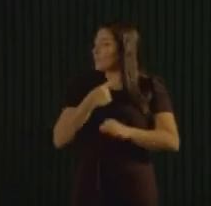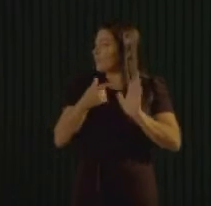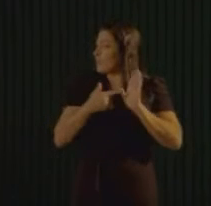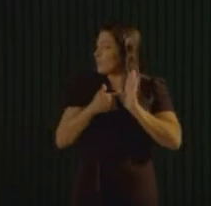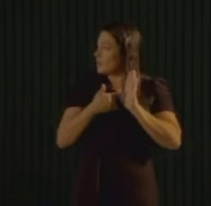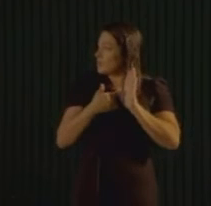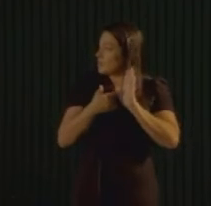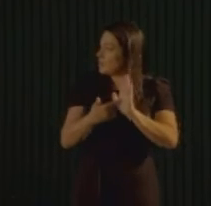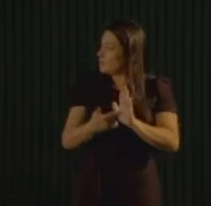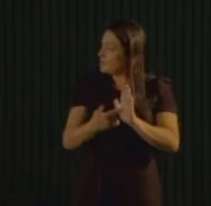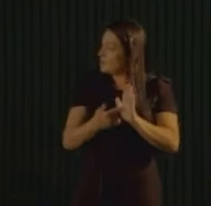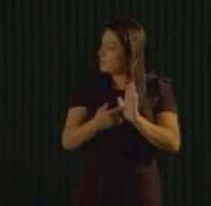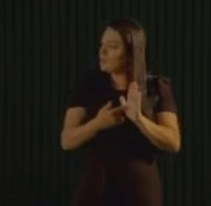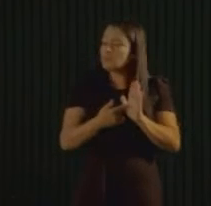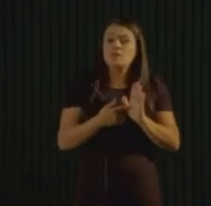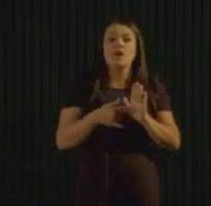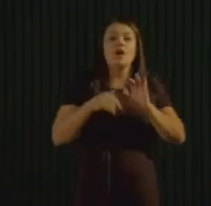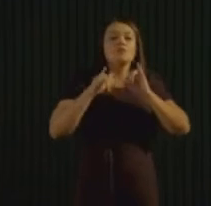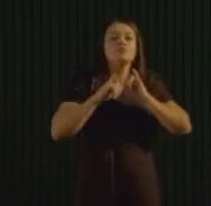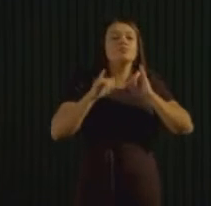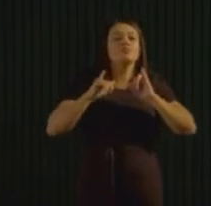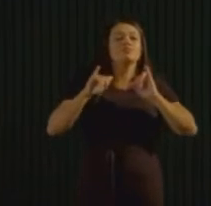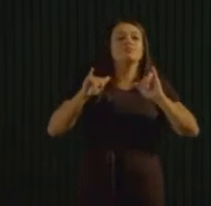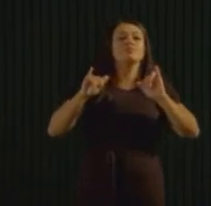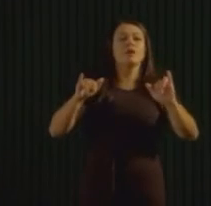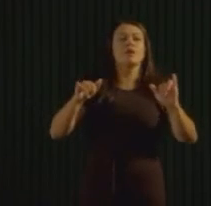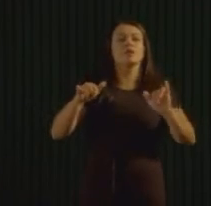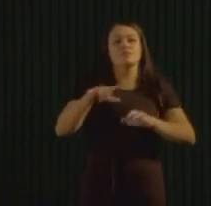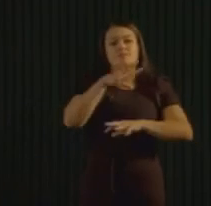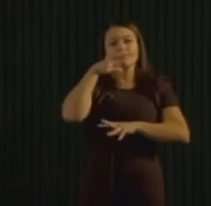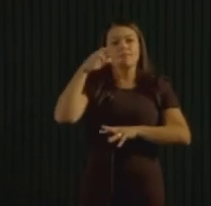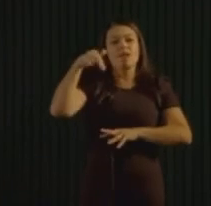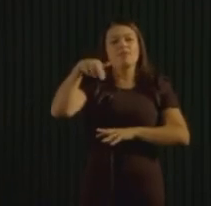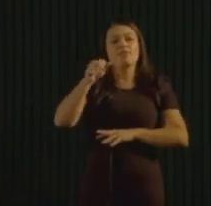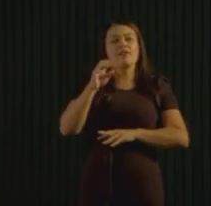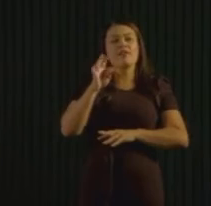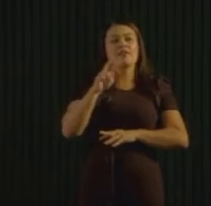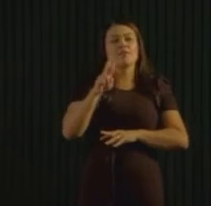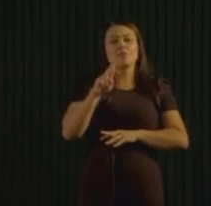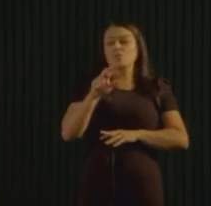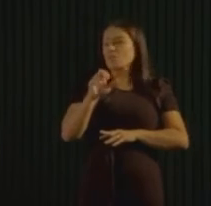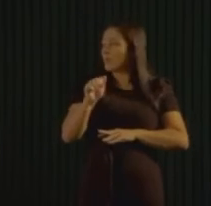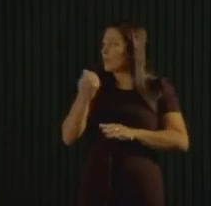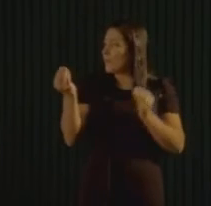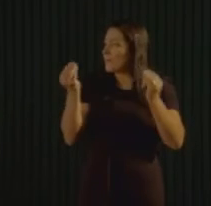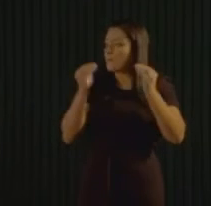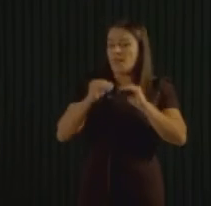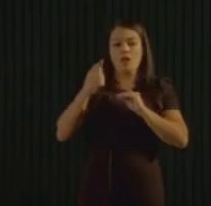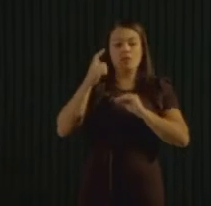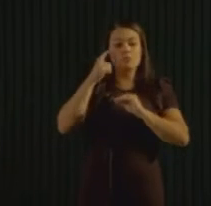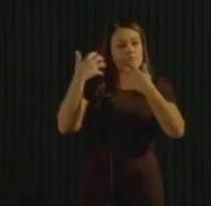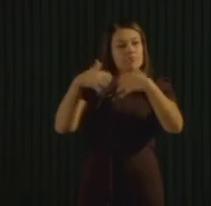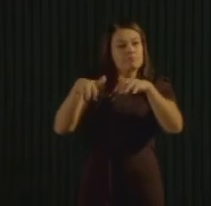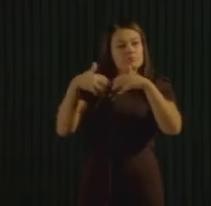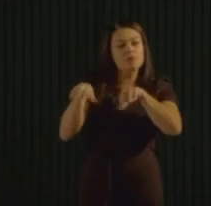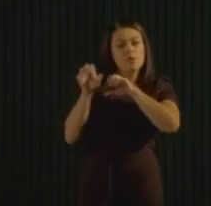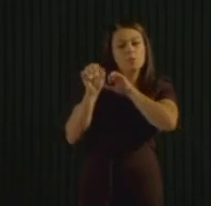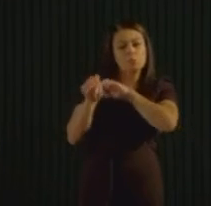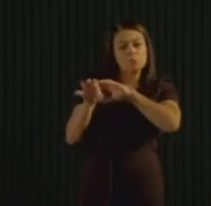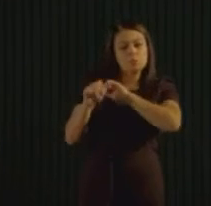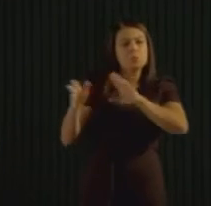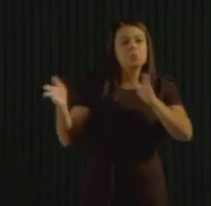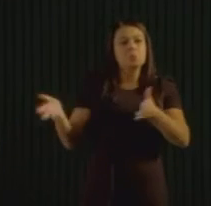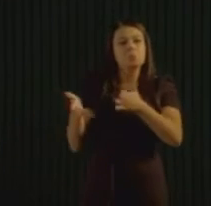gente conseguiu trazer uma narrativa dentro da campanha da Natura, e construir junto, trazendo conhecimento,